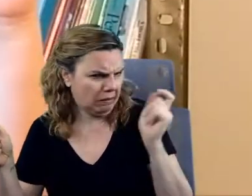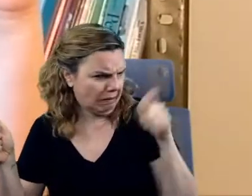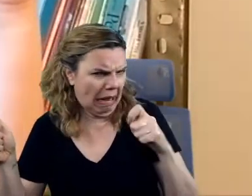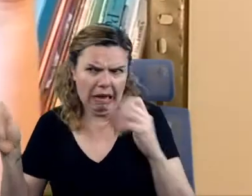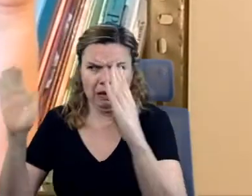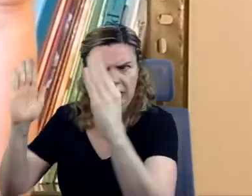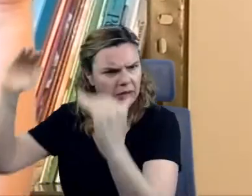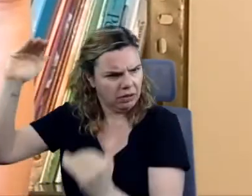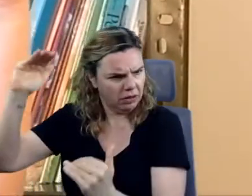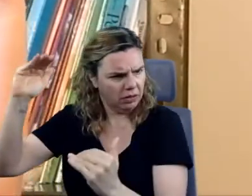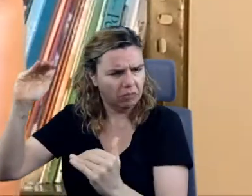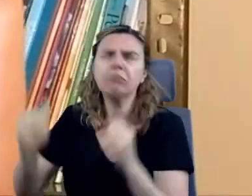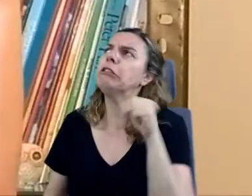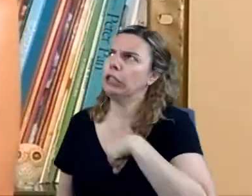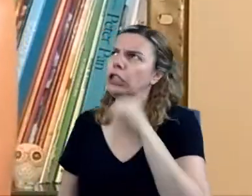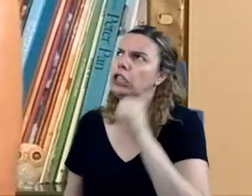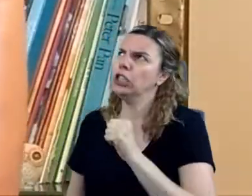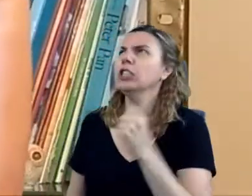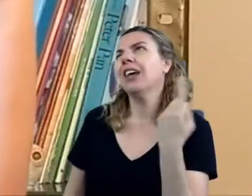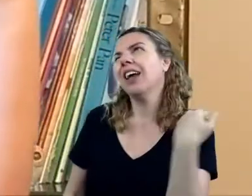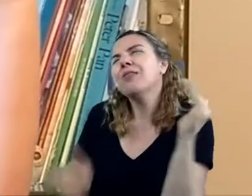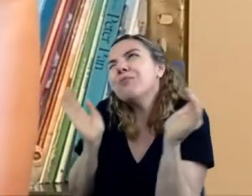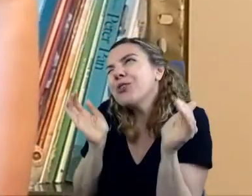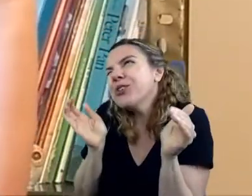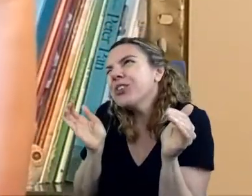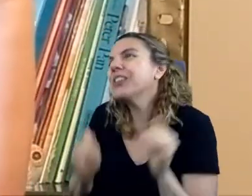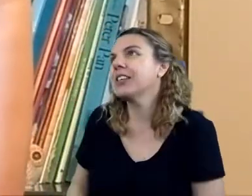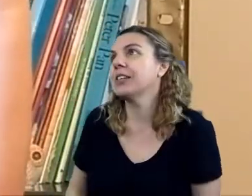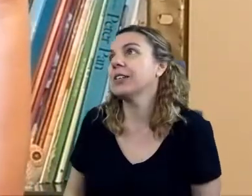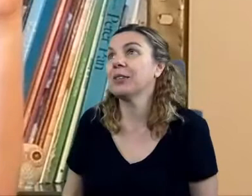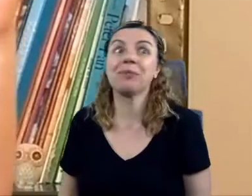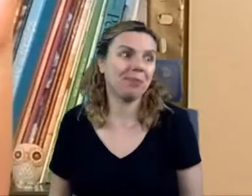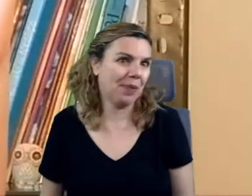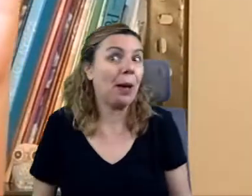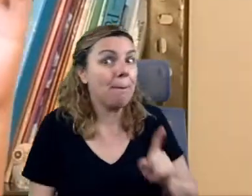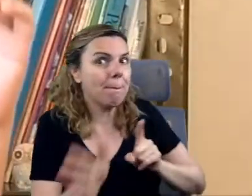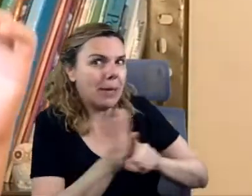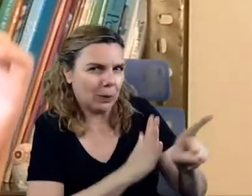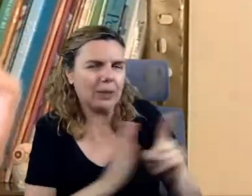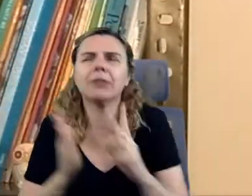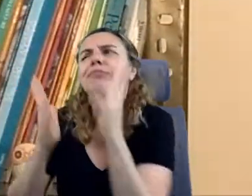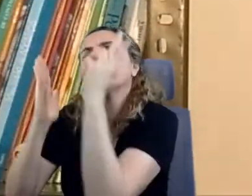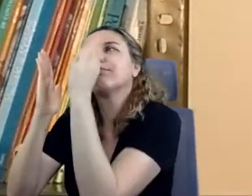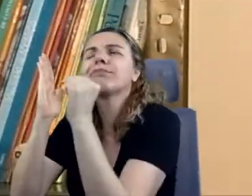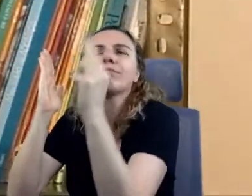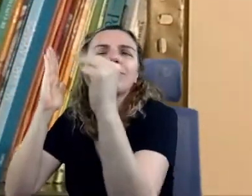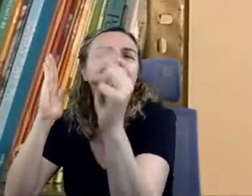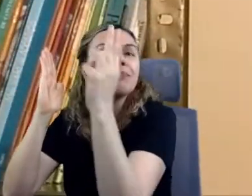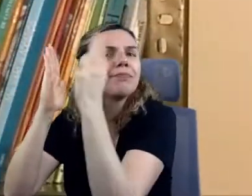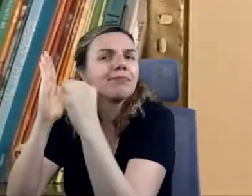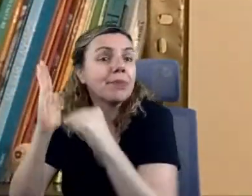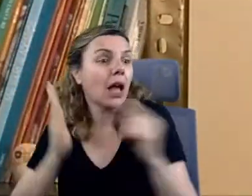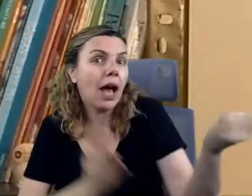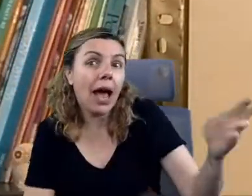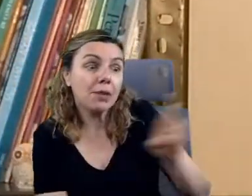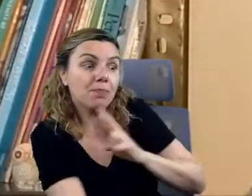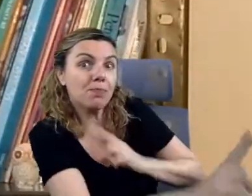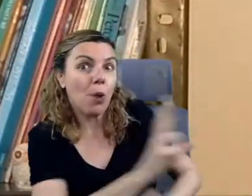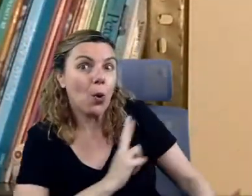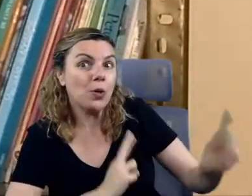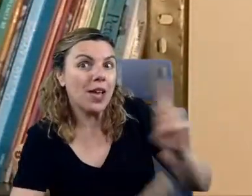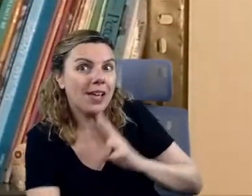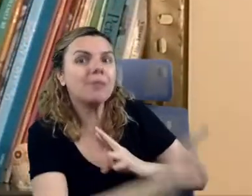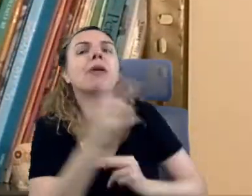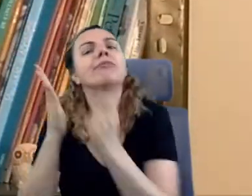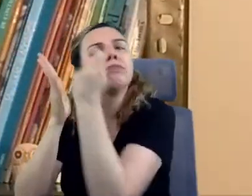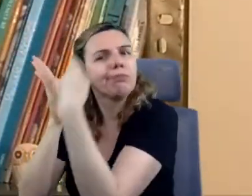aqui? Sim, era pequeno. E Gabriel começou a pintar o cachorro tal como o menino